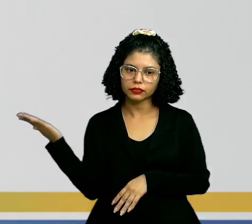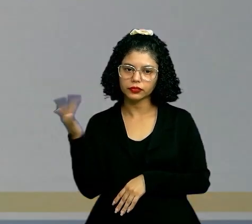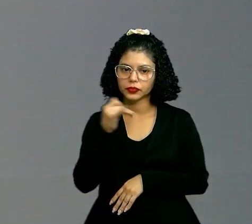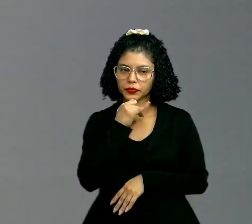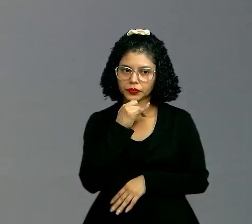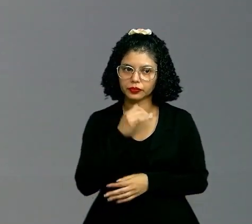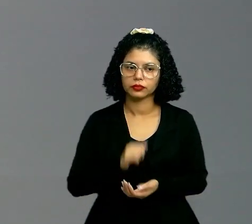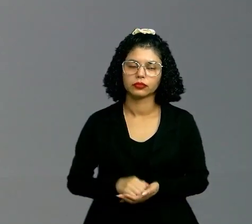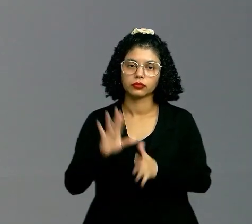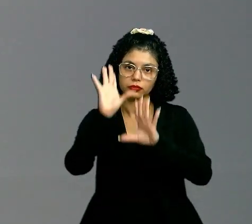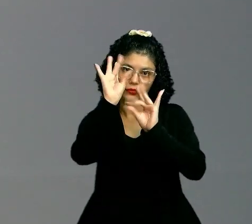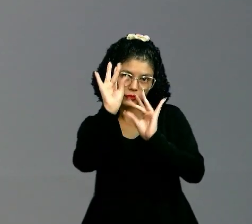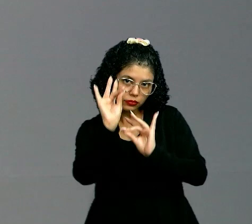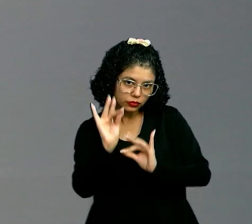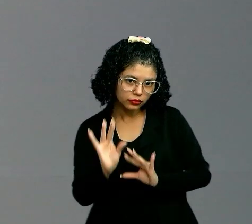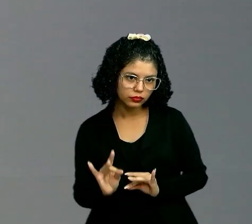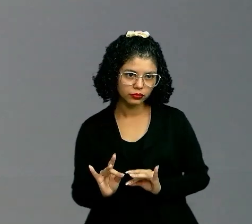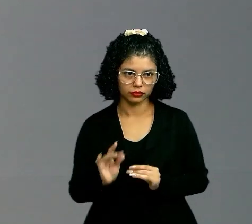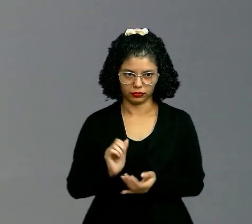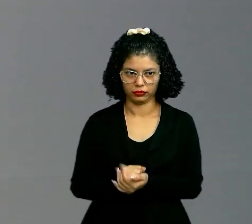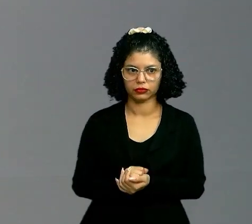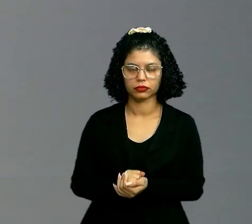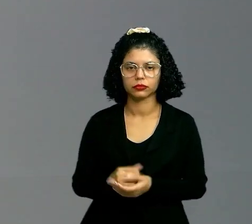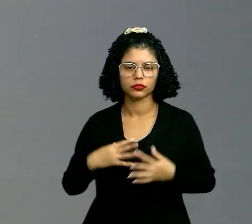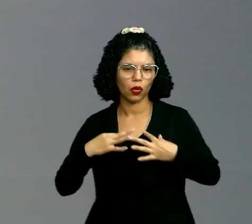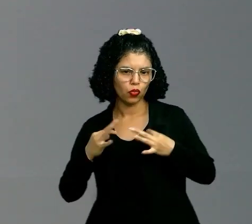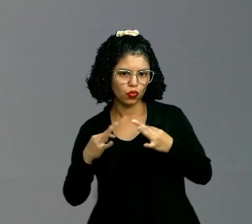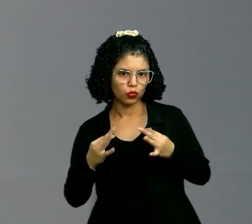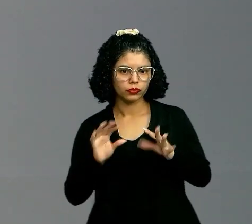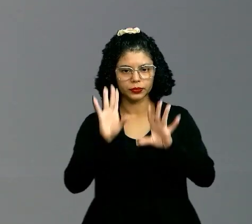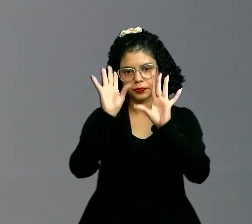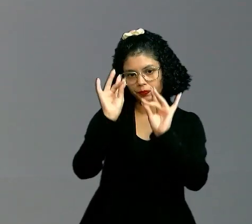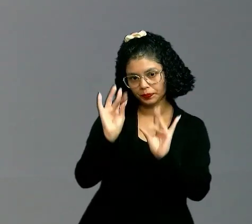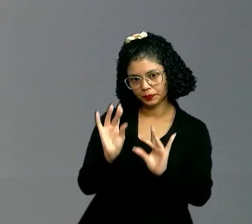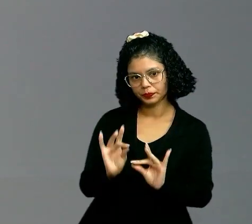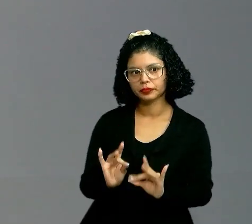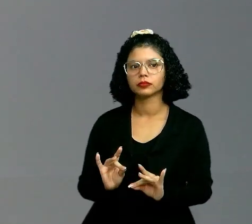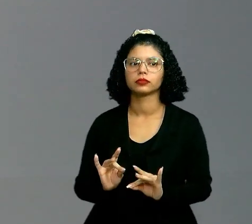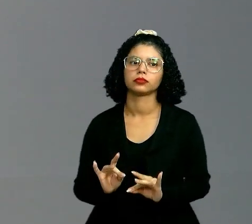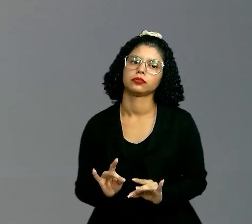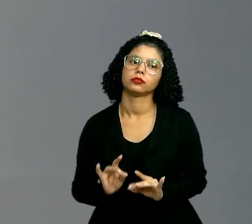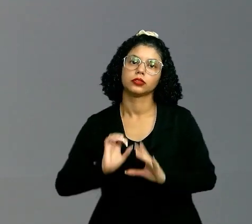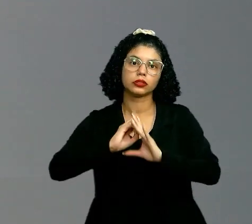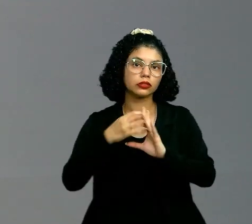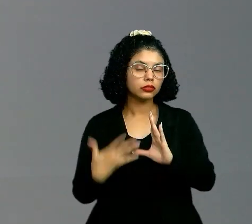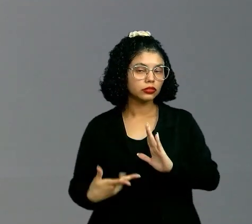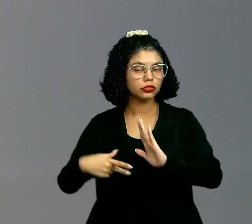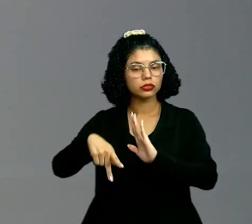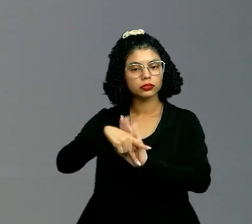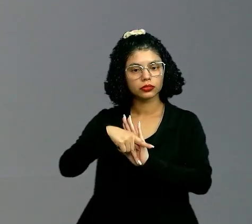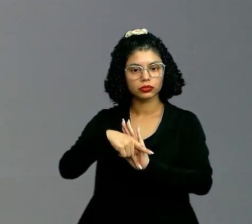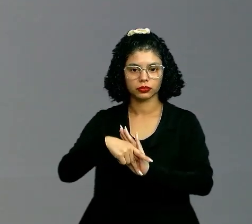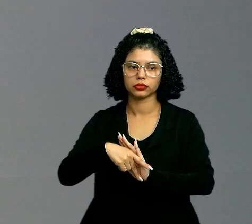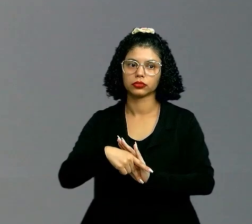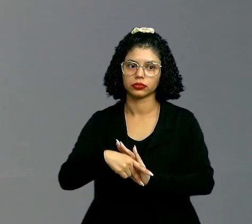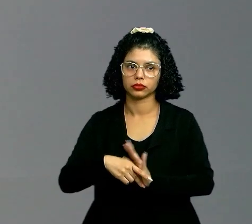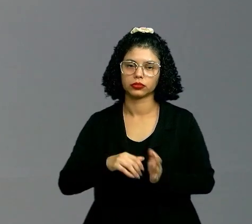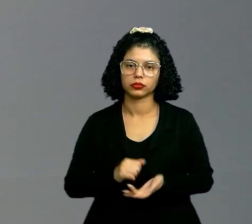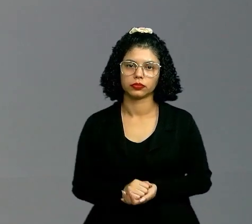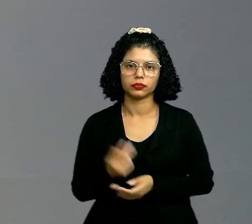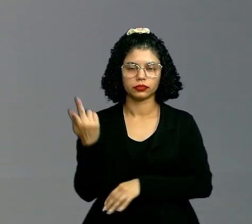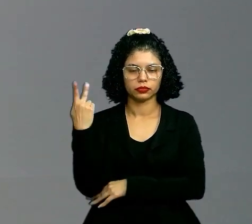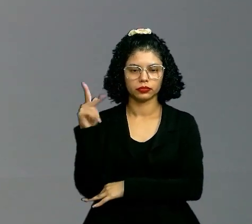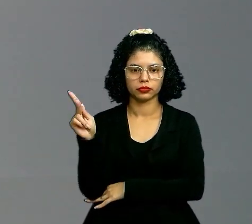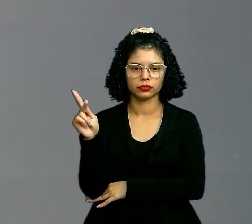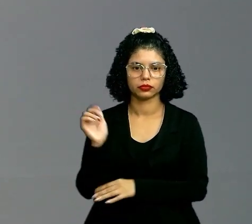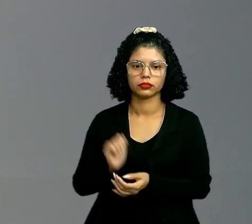exemplo, detalhes da dobra da roupa, né? Detalhes que são características específicas desse